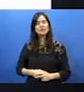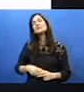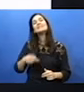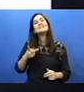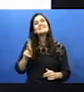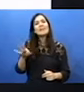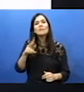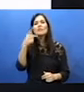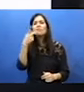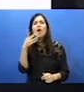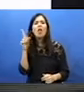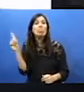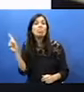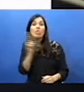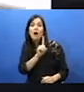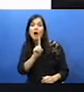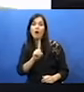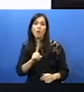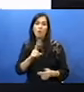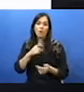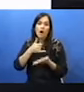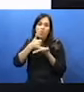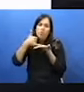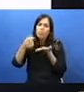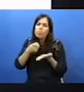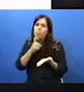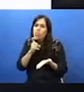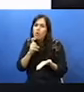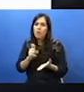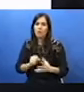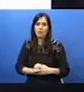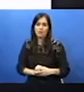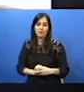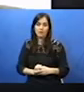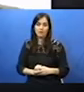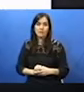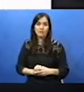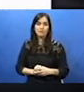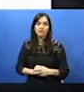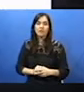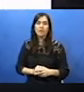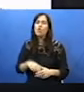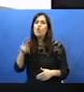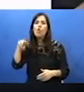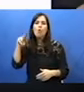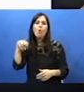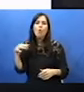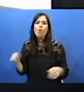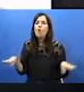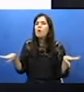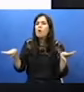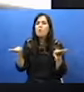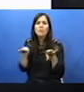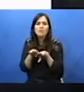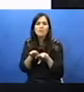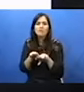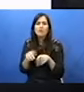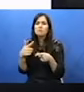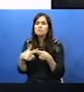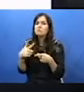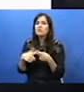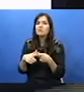diga não às drogas, mesmo que o álcool e o cigarro sejam permitidos, nunca se combinam, te levam